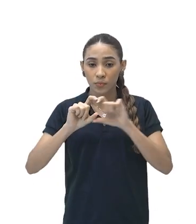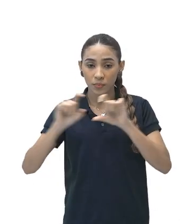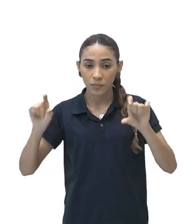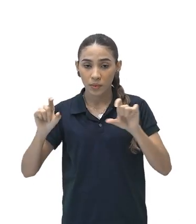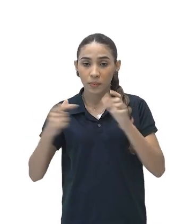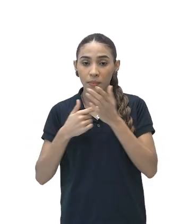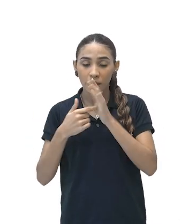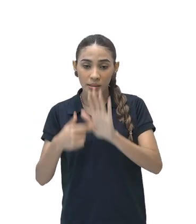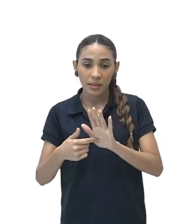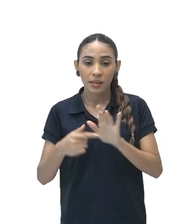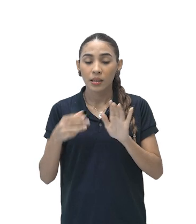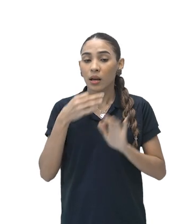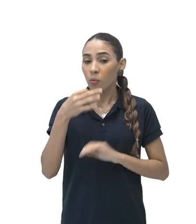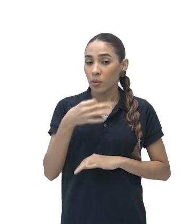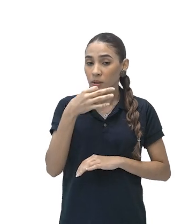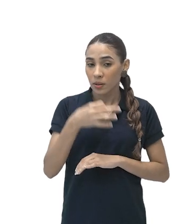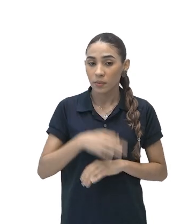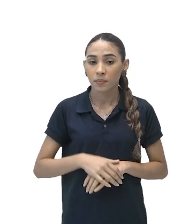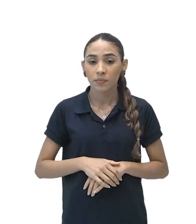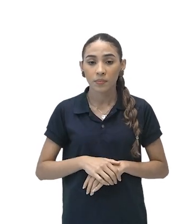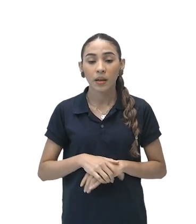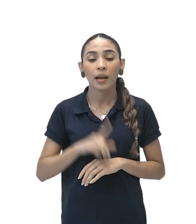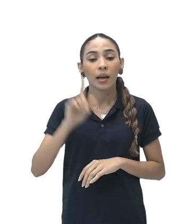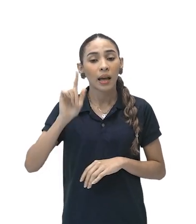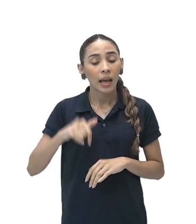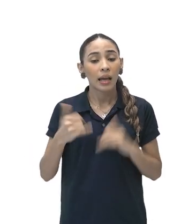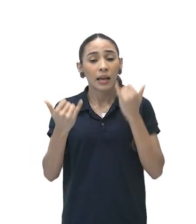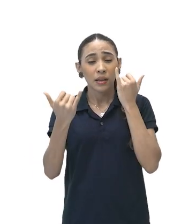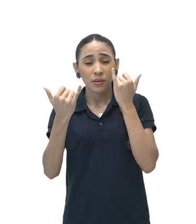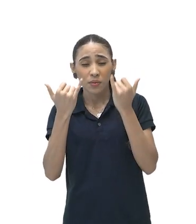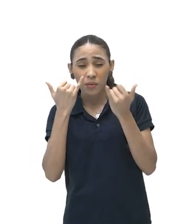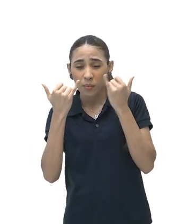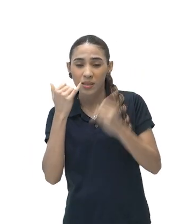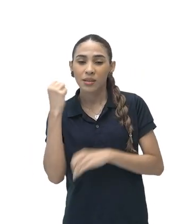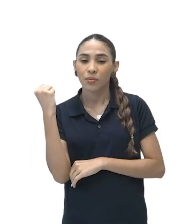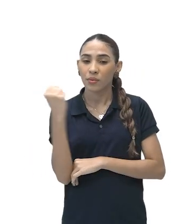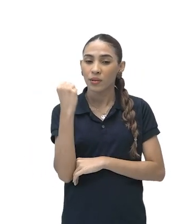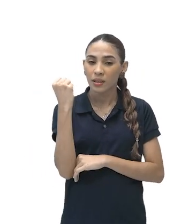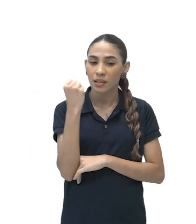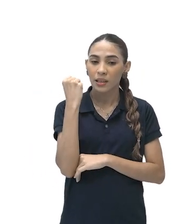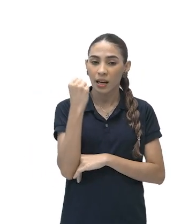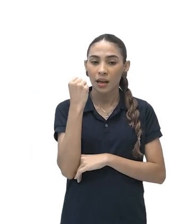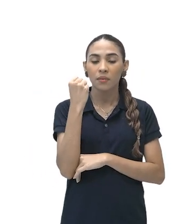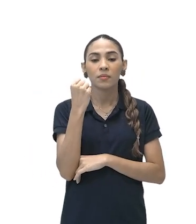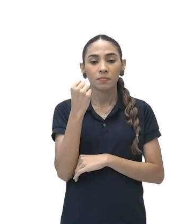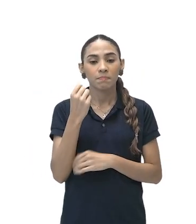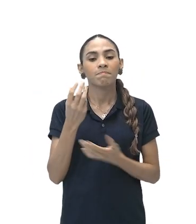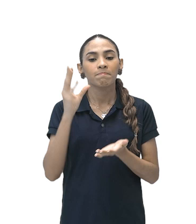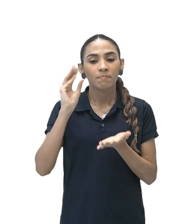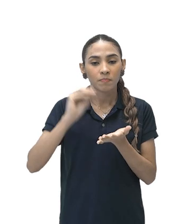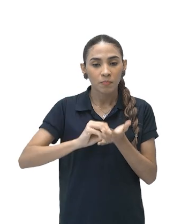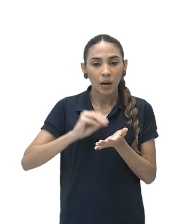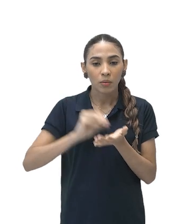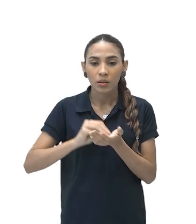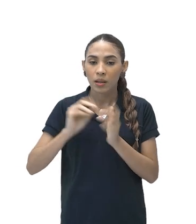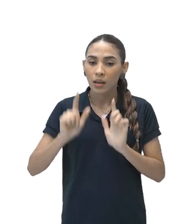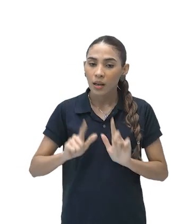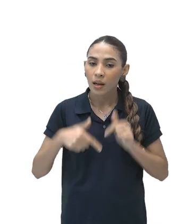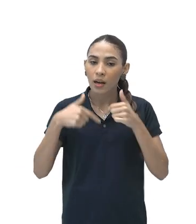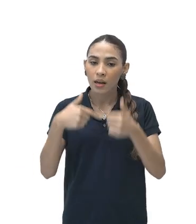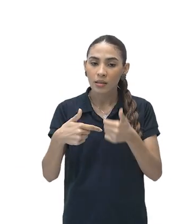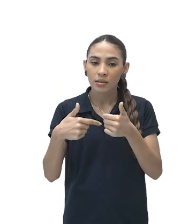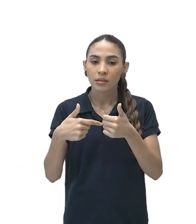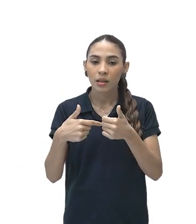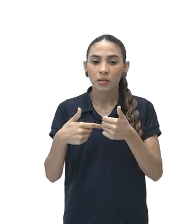que mostra opinião também. Esse é um dado alarmante que comprova a total ausência de ações